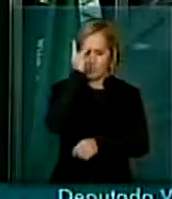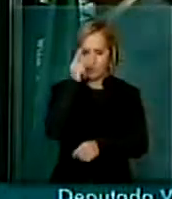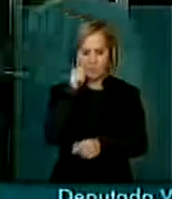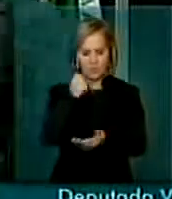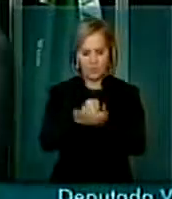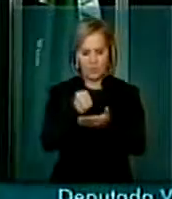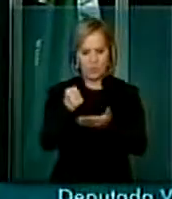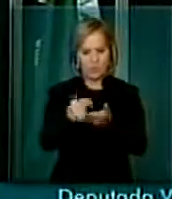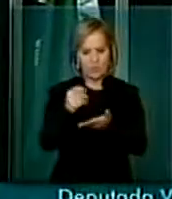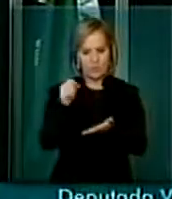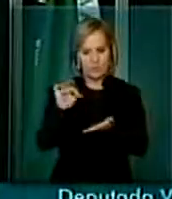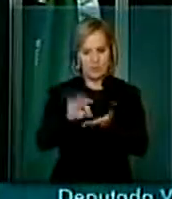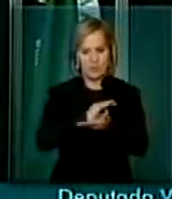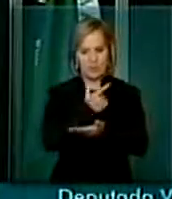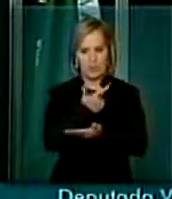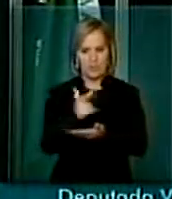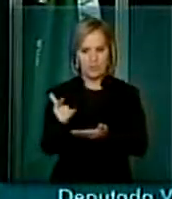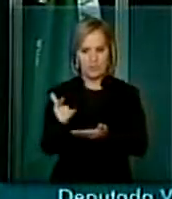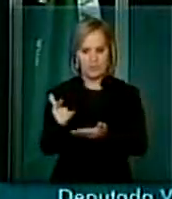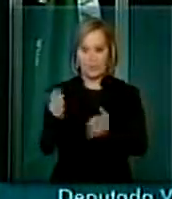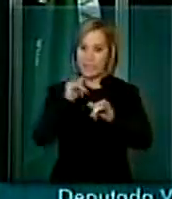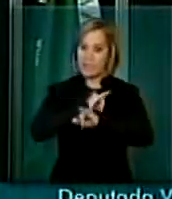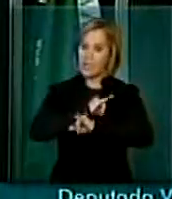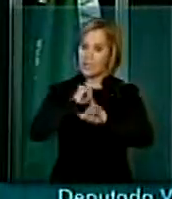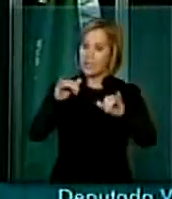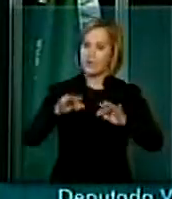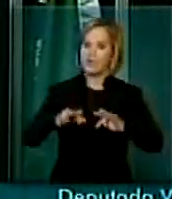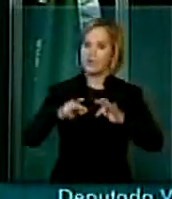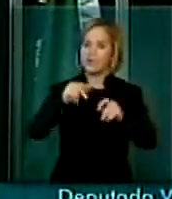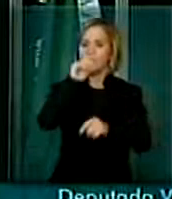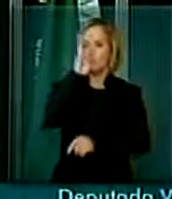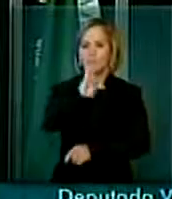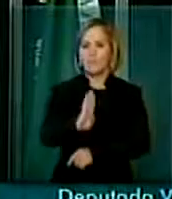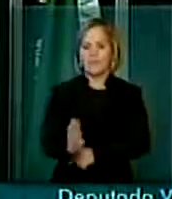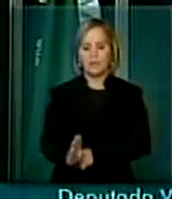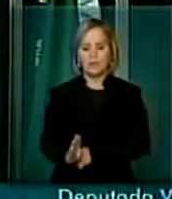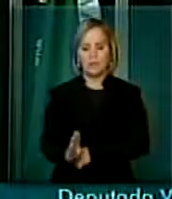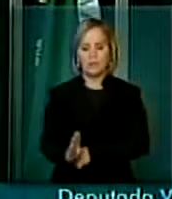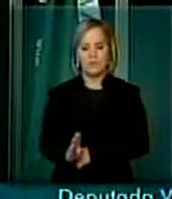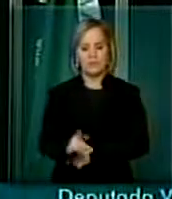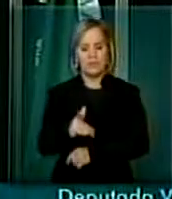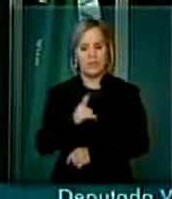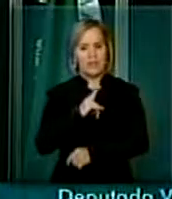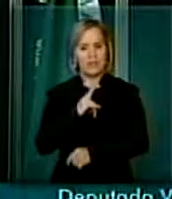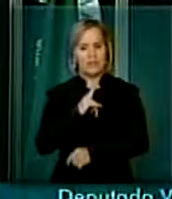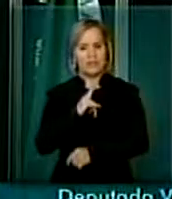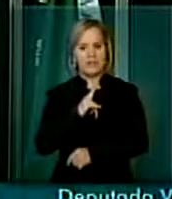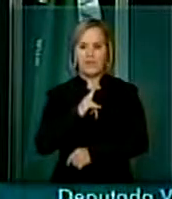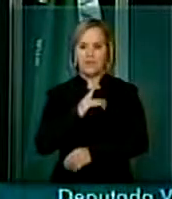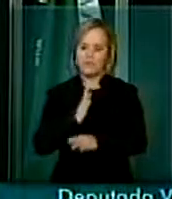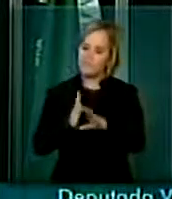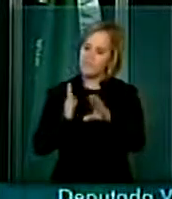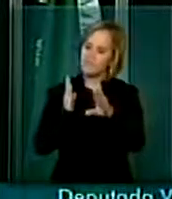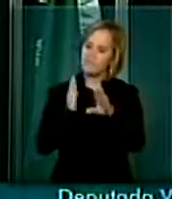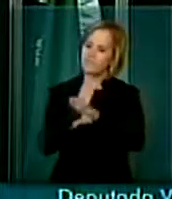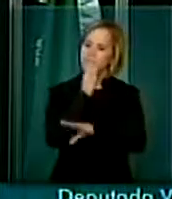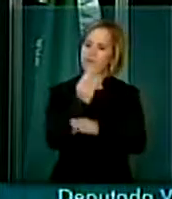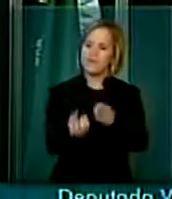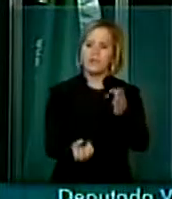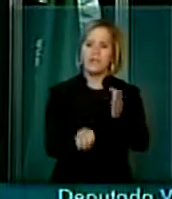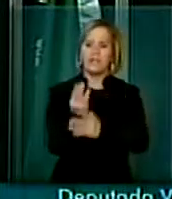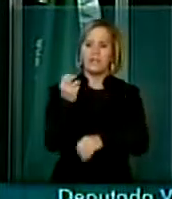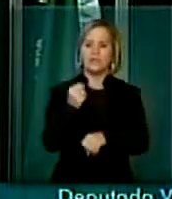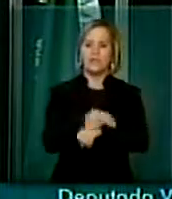importante, positiva para todo o Brasil, para as trabalhadoras e trabalhadores, é que houve um recorde na geração de